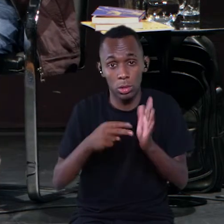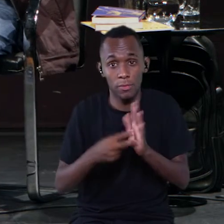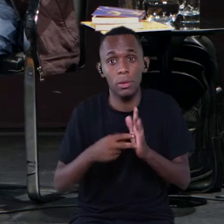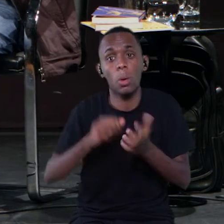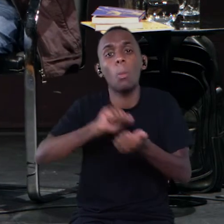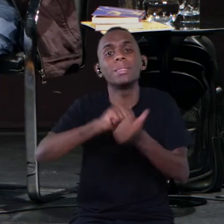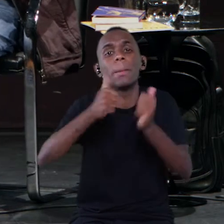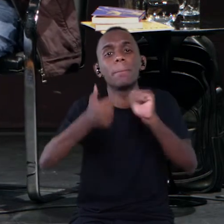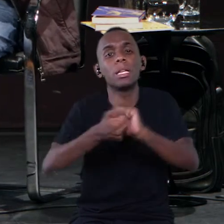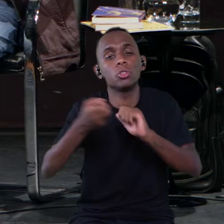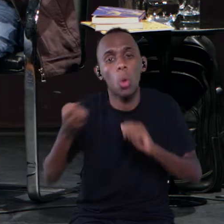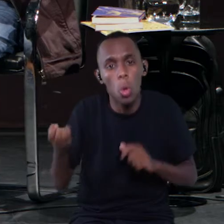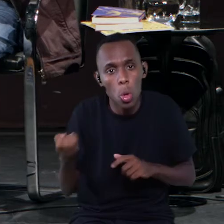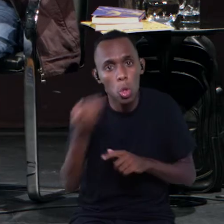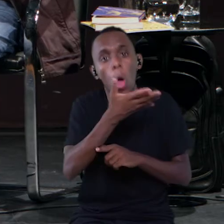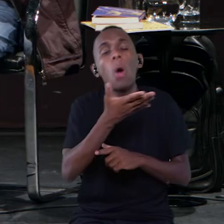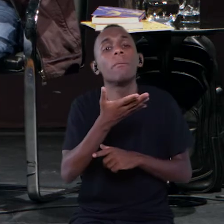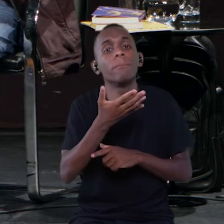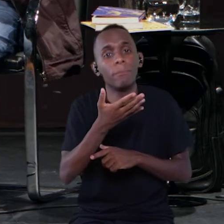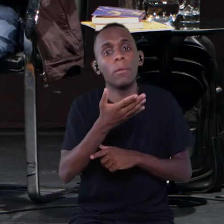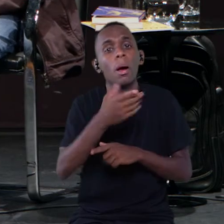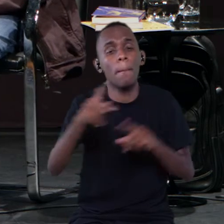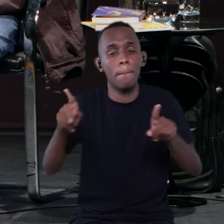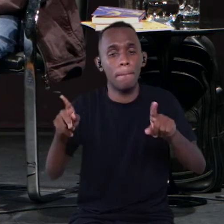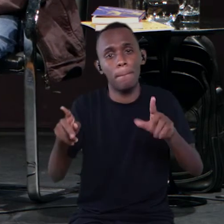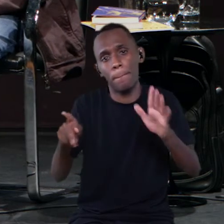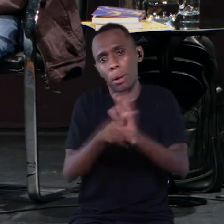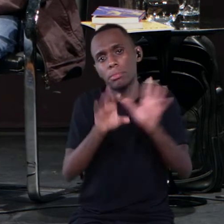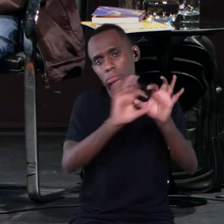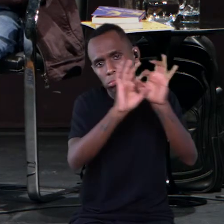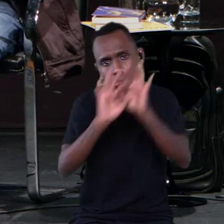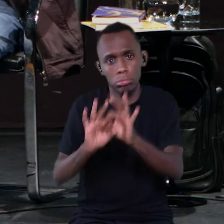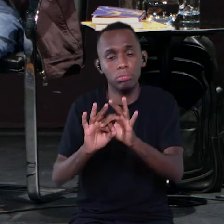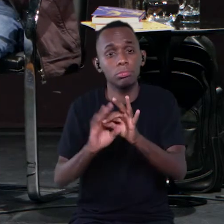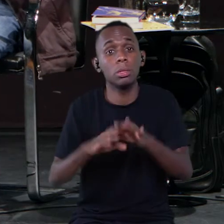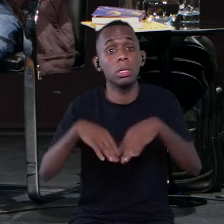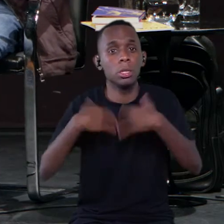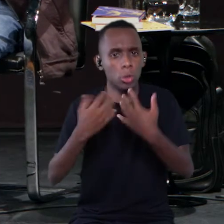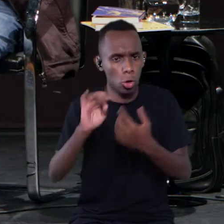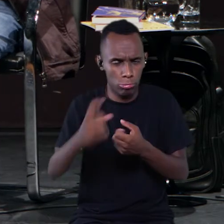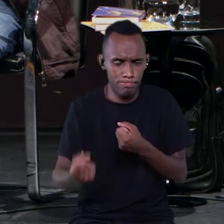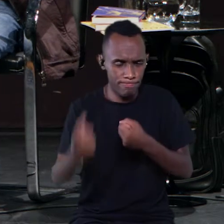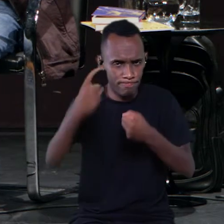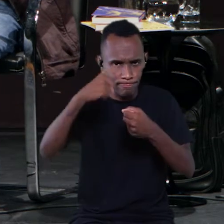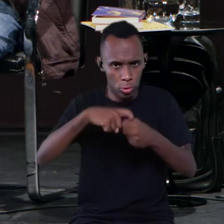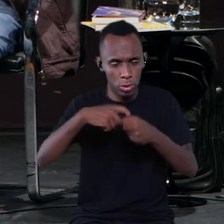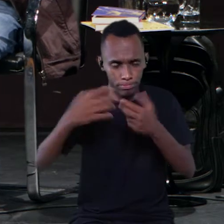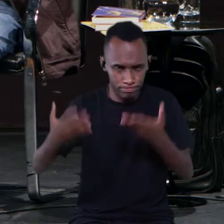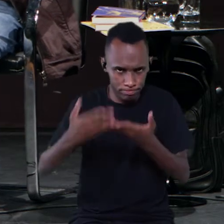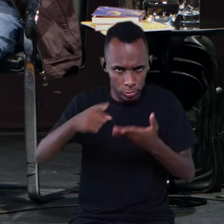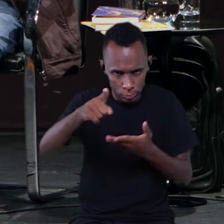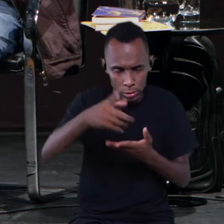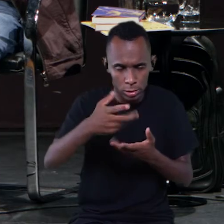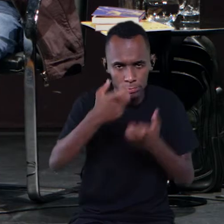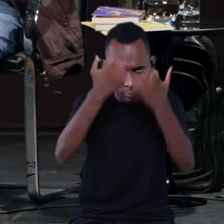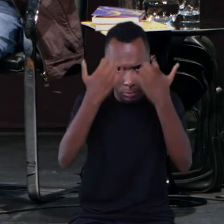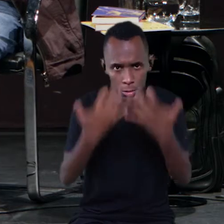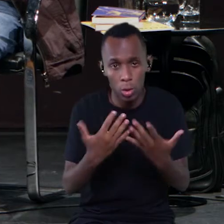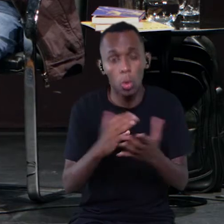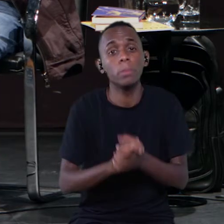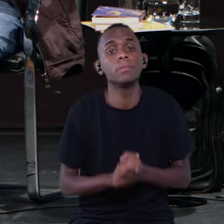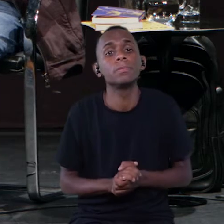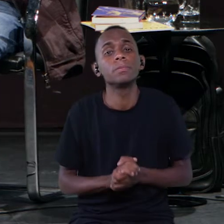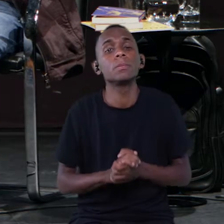uma releitura feita no conjunto e no contexto da afrodiáspora. Então, só para voltar a essa provocação que você fez, né,